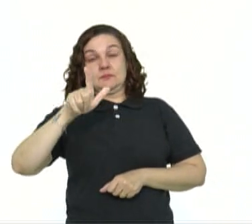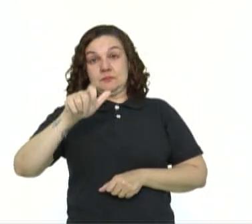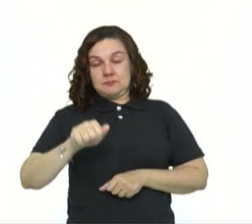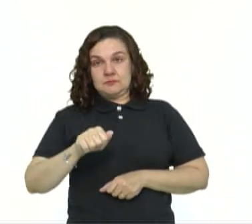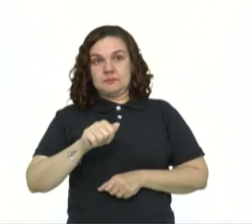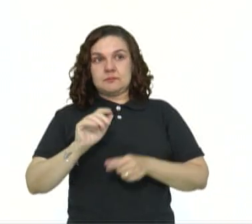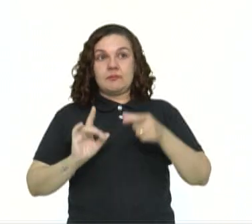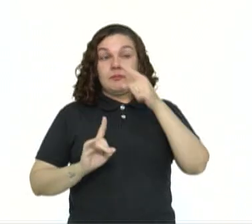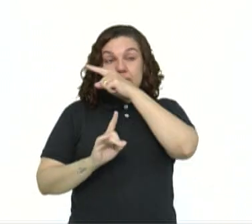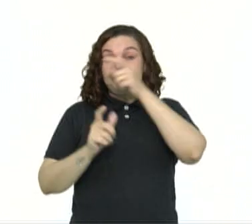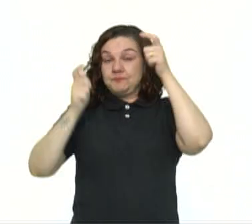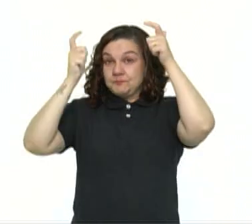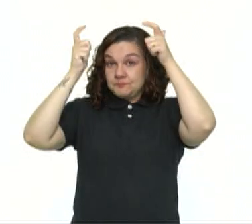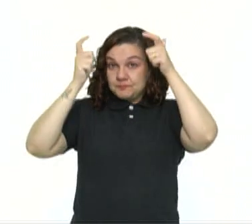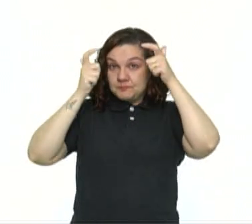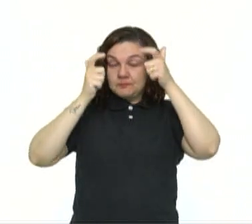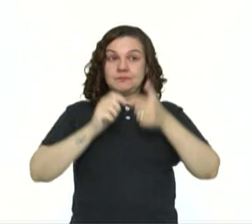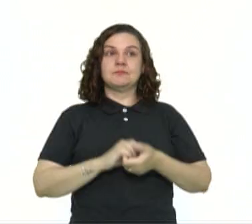o El Rei,